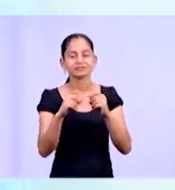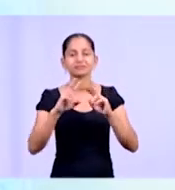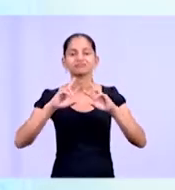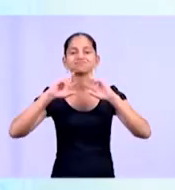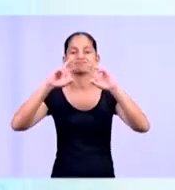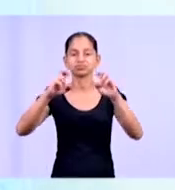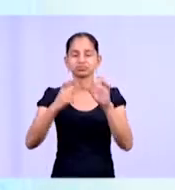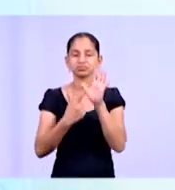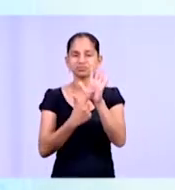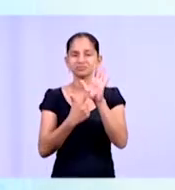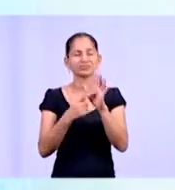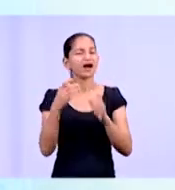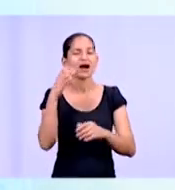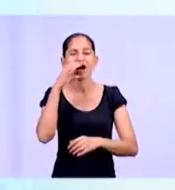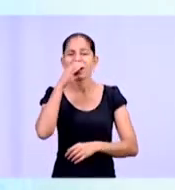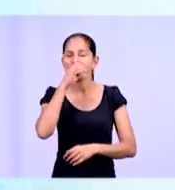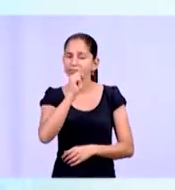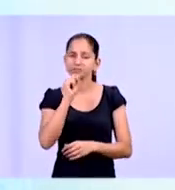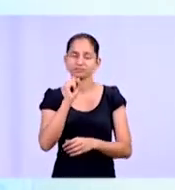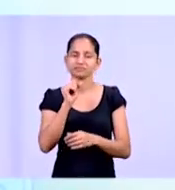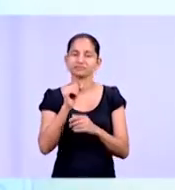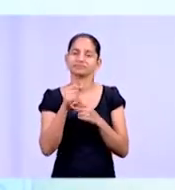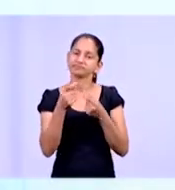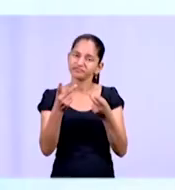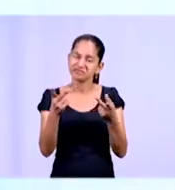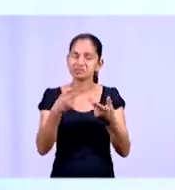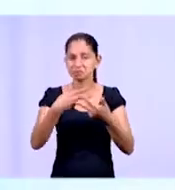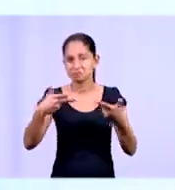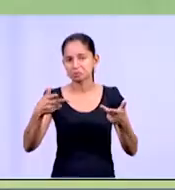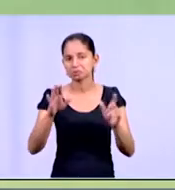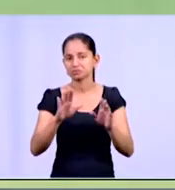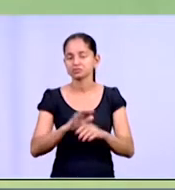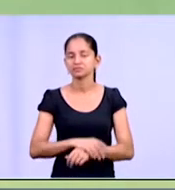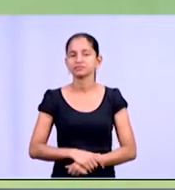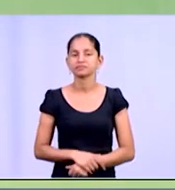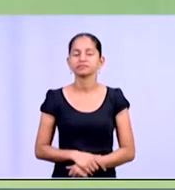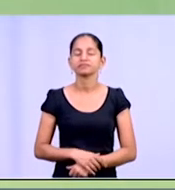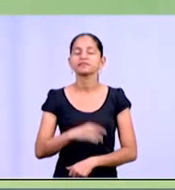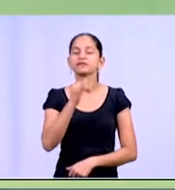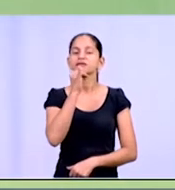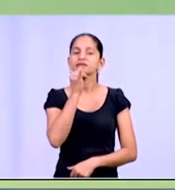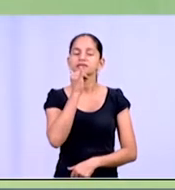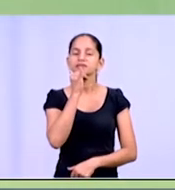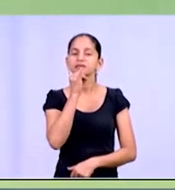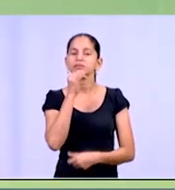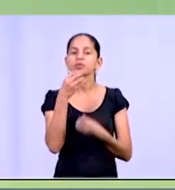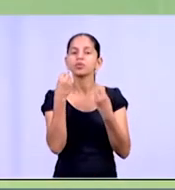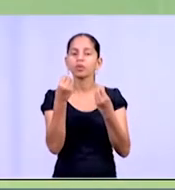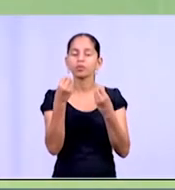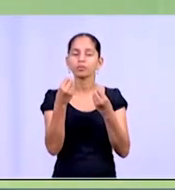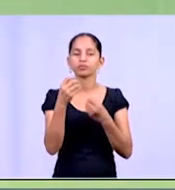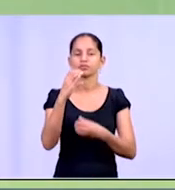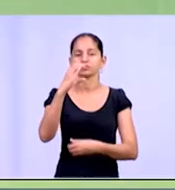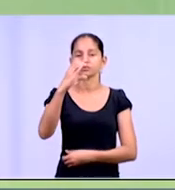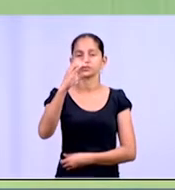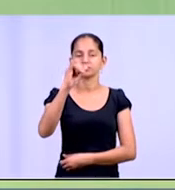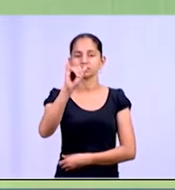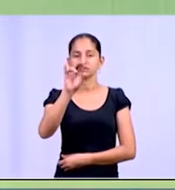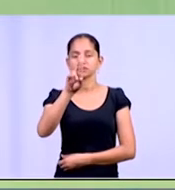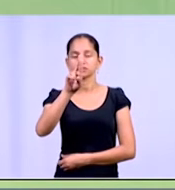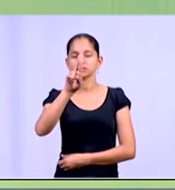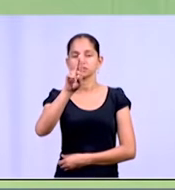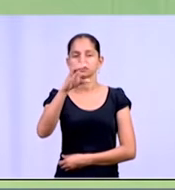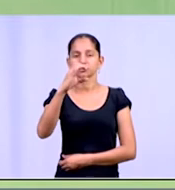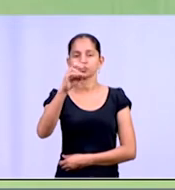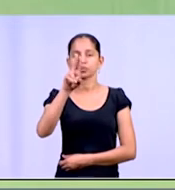aquela inovação e já coloca o mercado muito rapidamente. Né? O primeiro circuito integrado, o que é o circuito integrado?